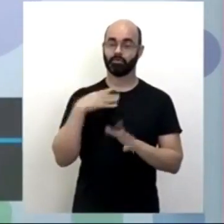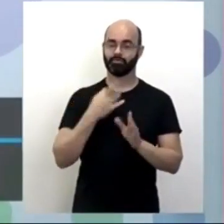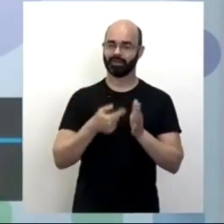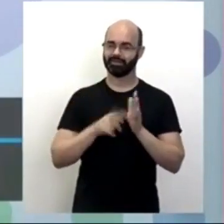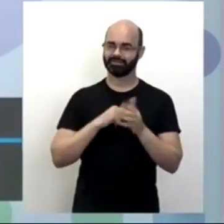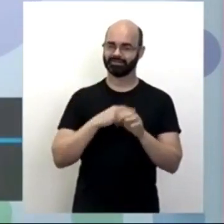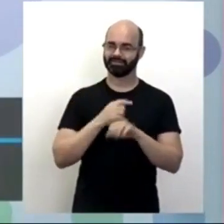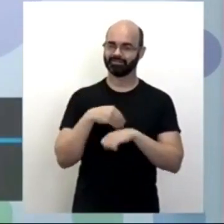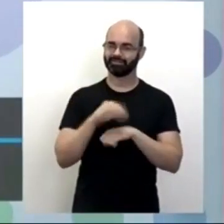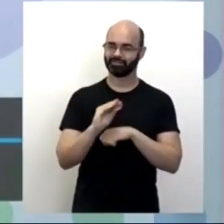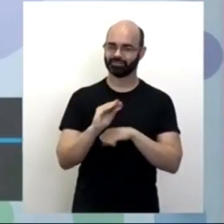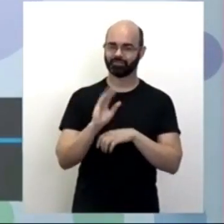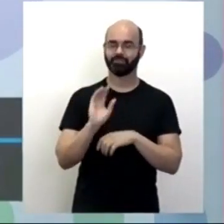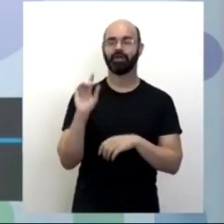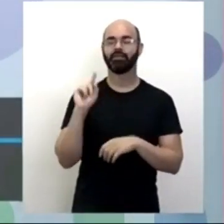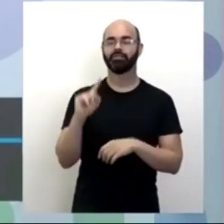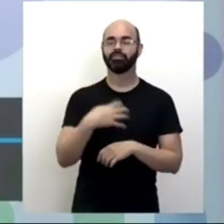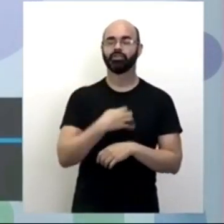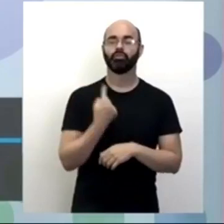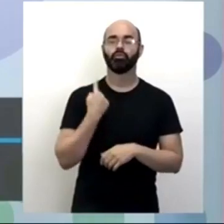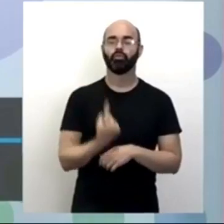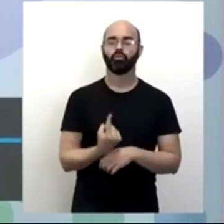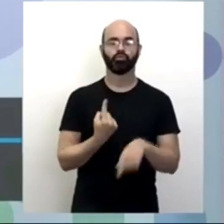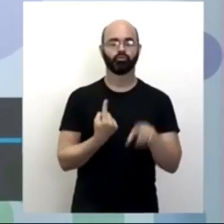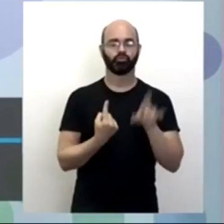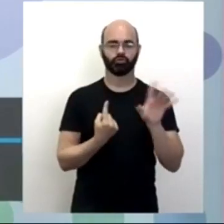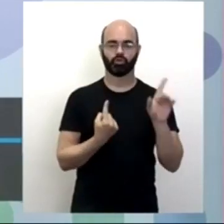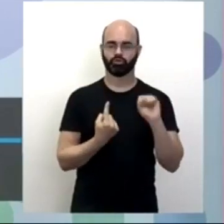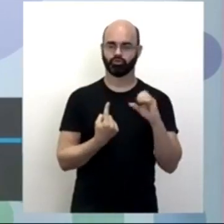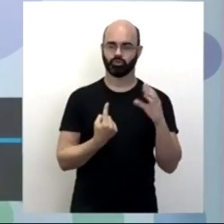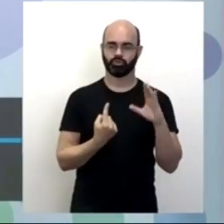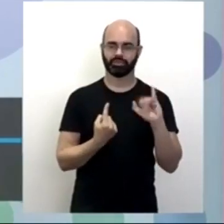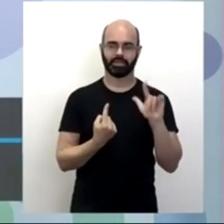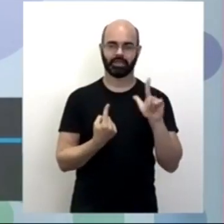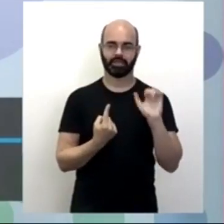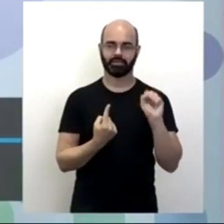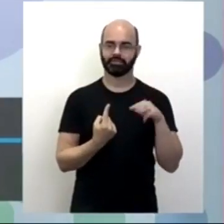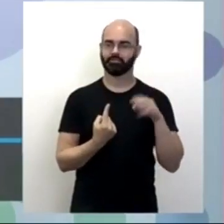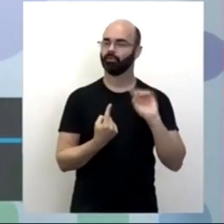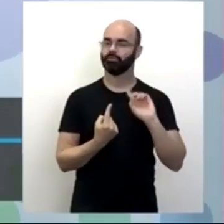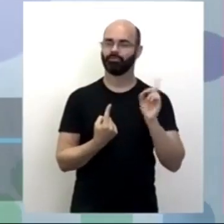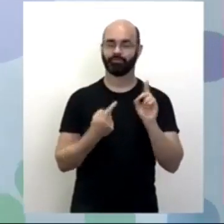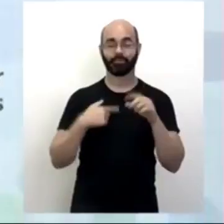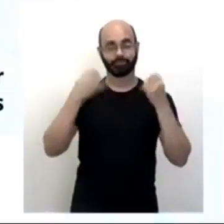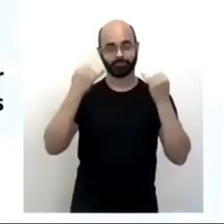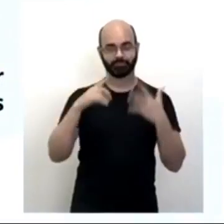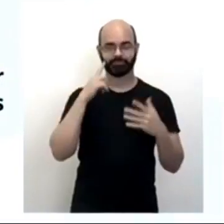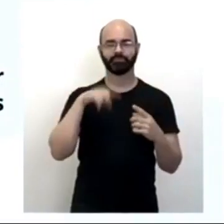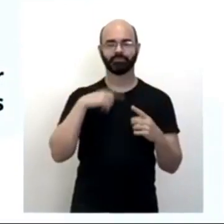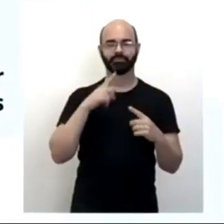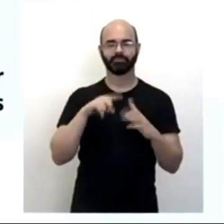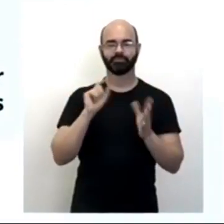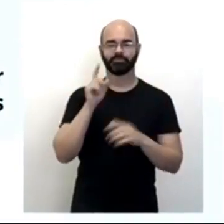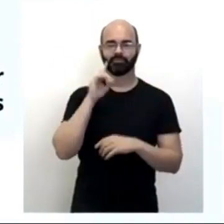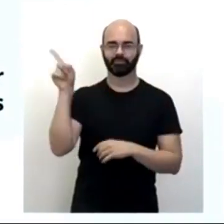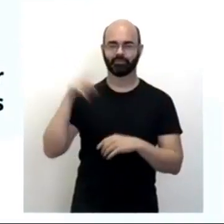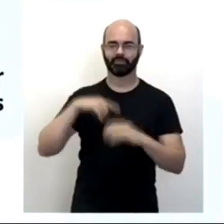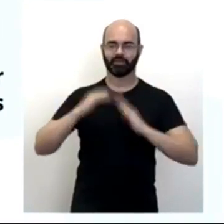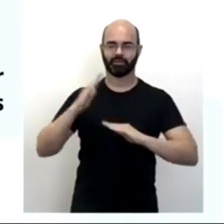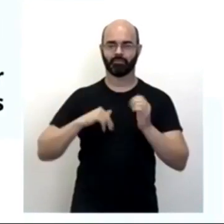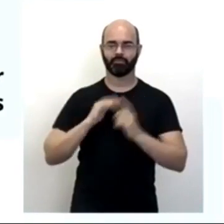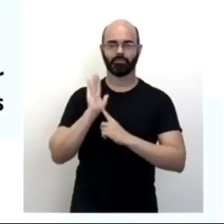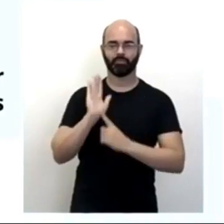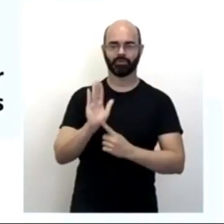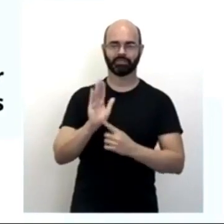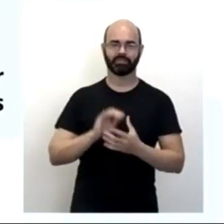um tipo de socialismo, e é isso que a gente vai abordar na aula. Vamos colocar agora os objetivos e as habilidades, partir